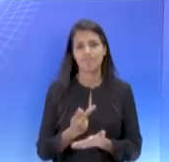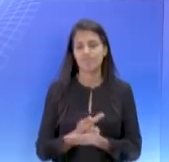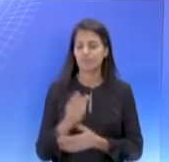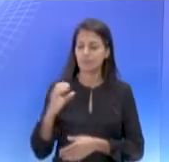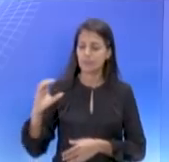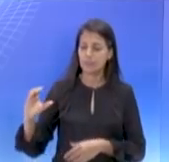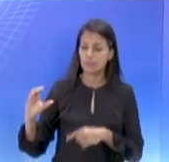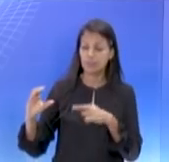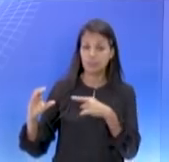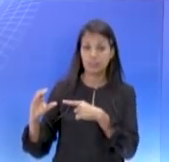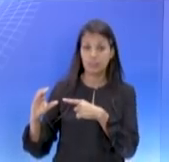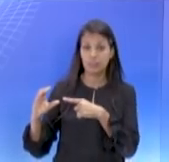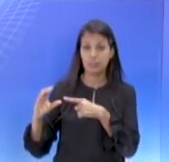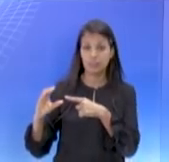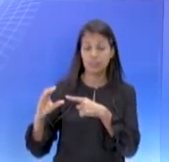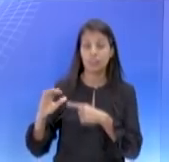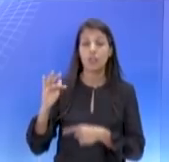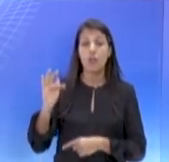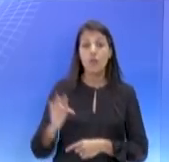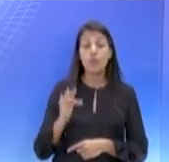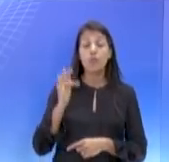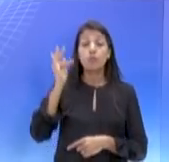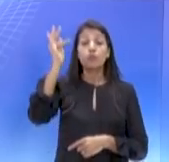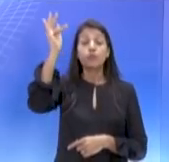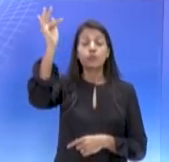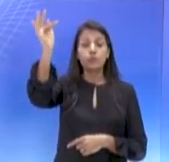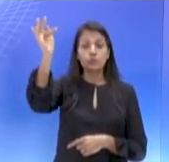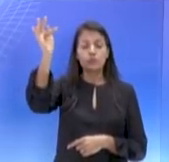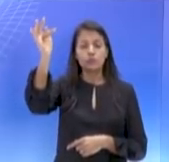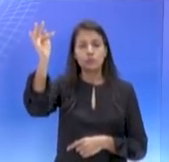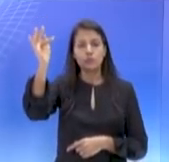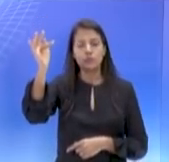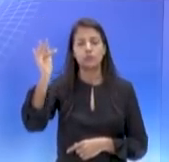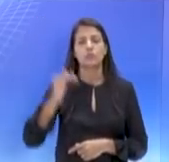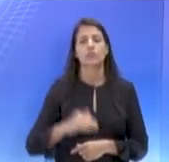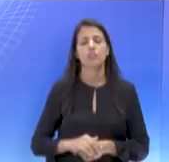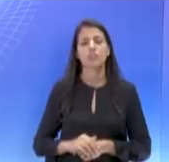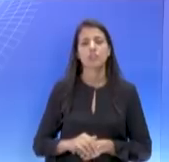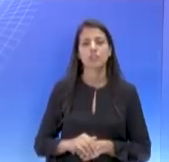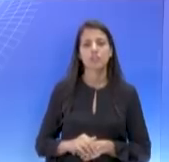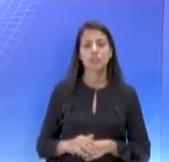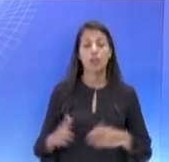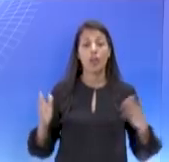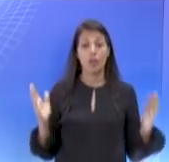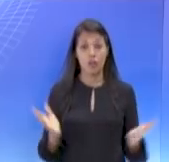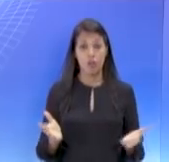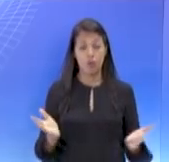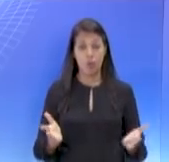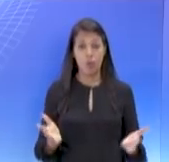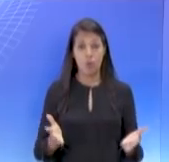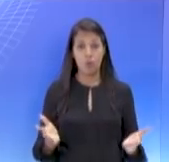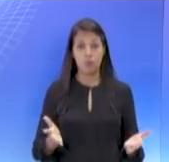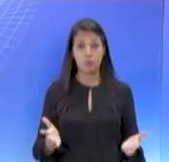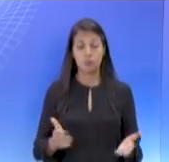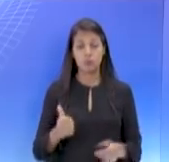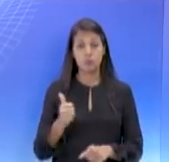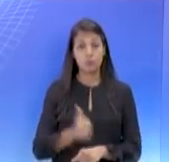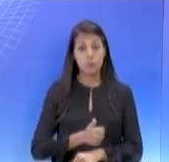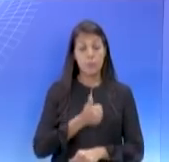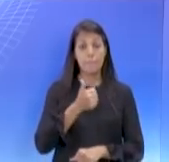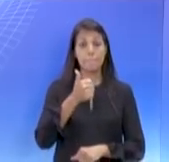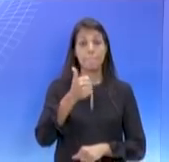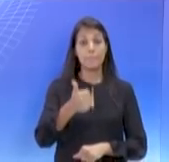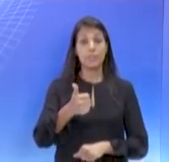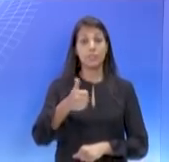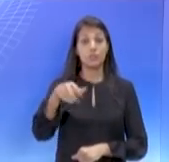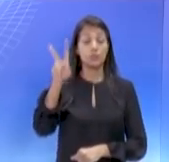C. Os futuristas são fogo, botar fogo. Letra C. A modernidade é a superação decisiva da história.